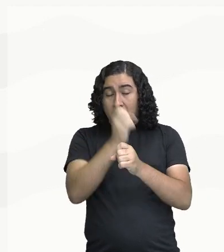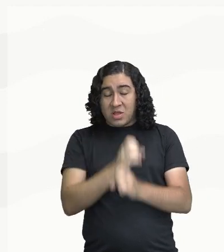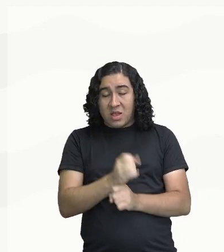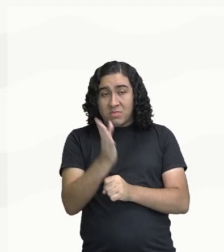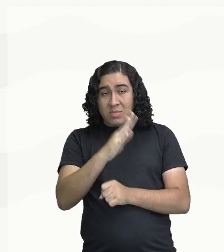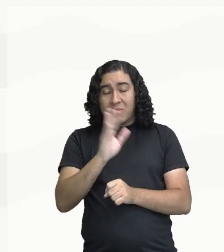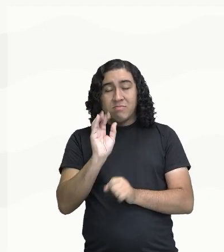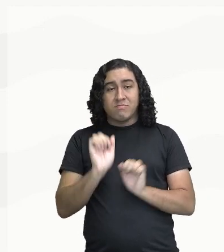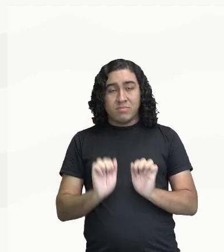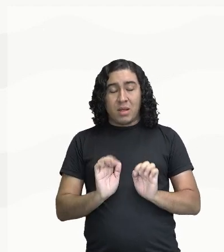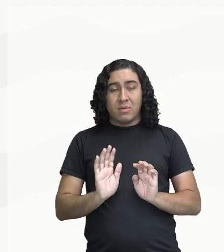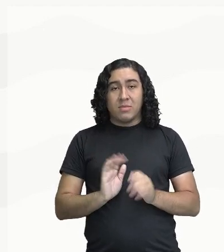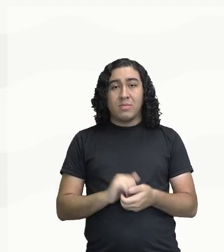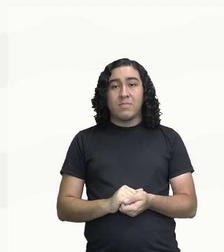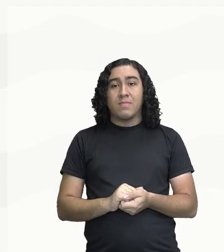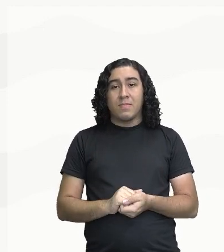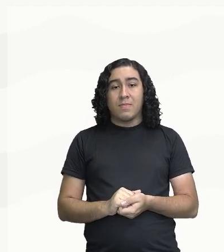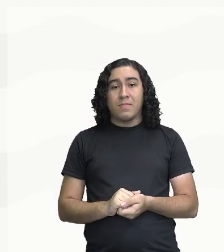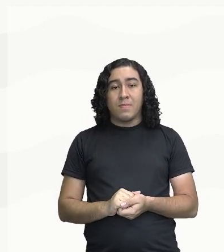isso. Então, olha só.